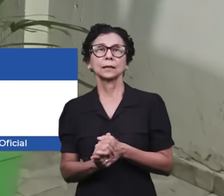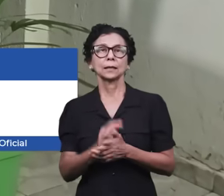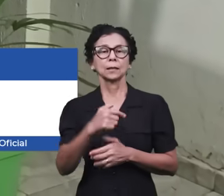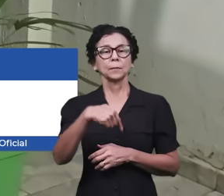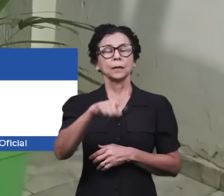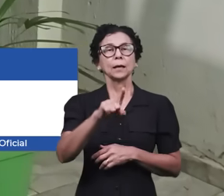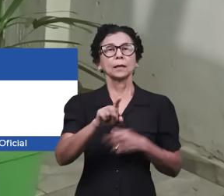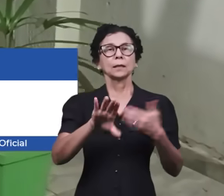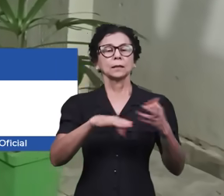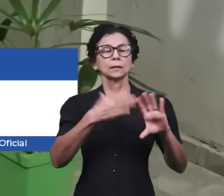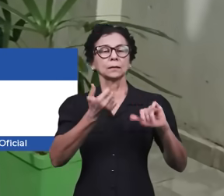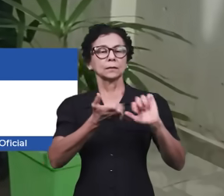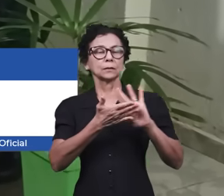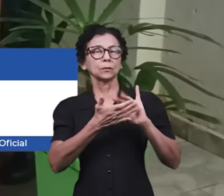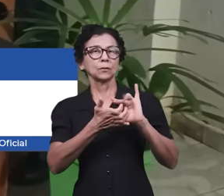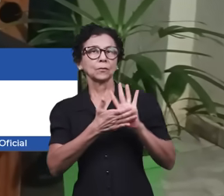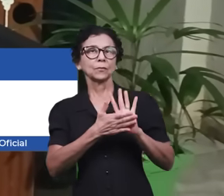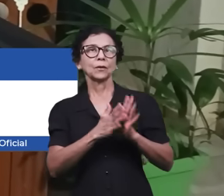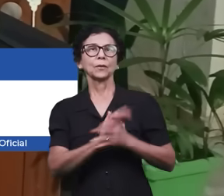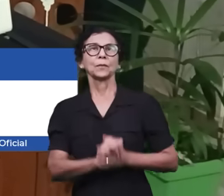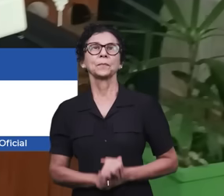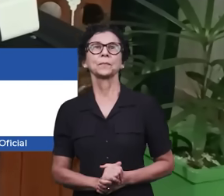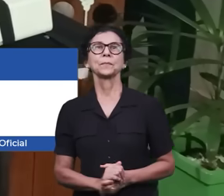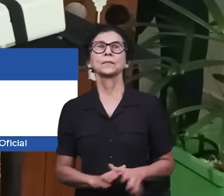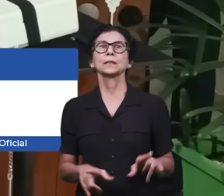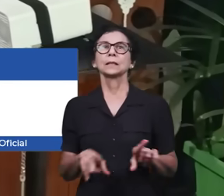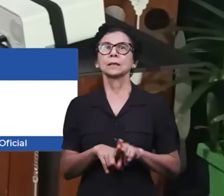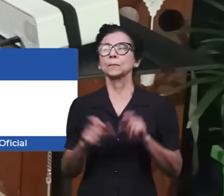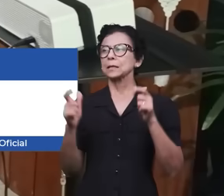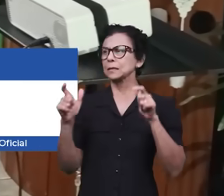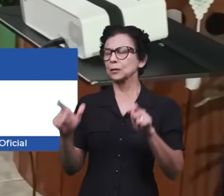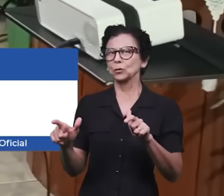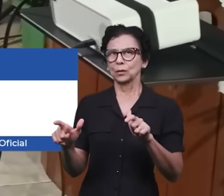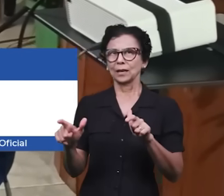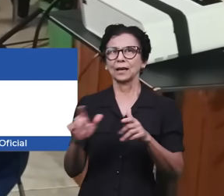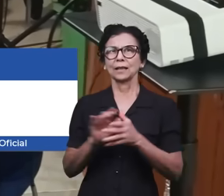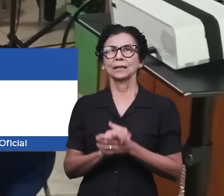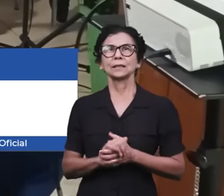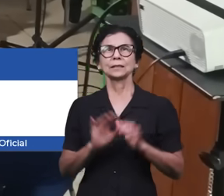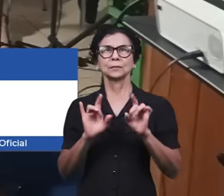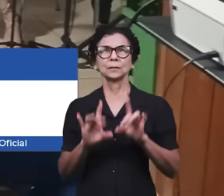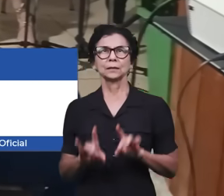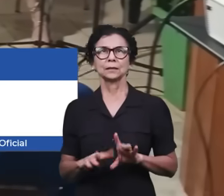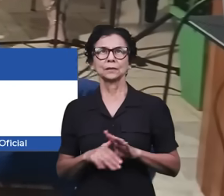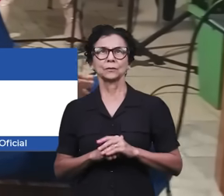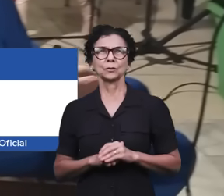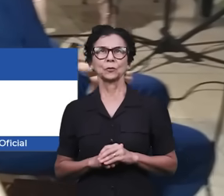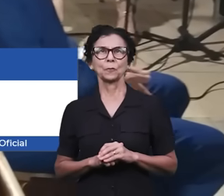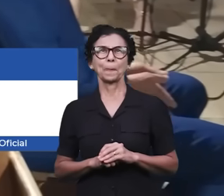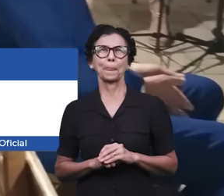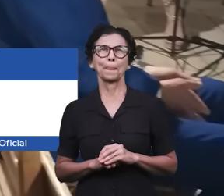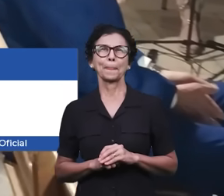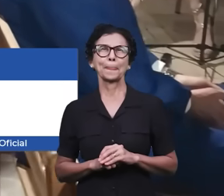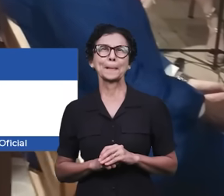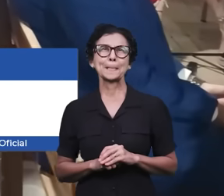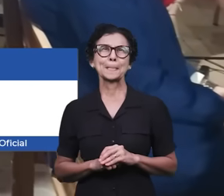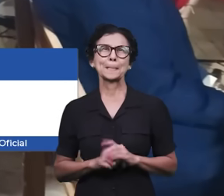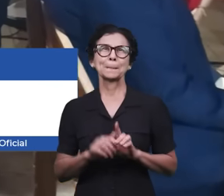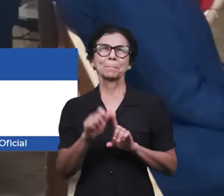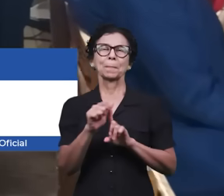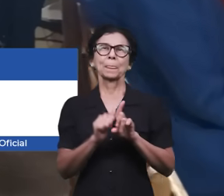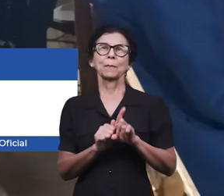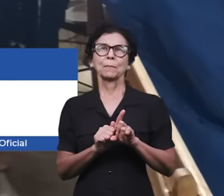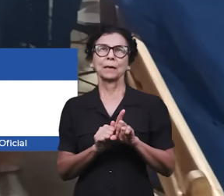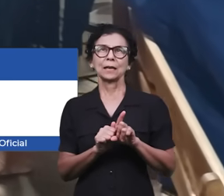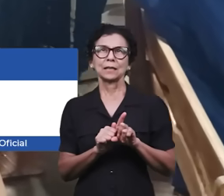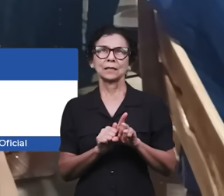realizado neste ponto de pregação foi voltado aos vizinhos como forma de encerramento do mês de agosto, pelo qual oramos